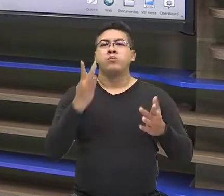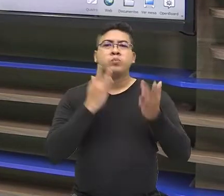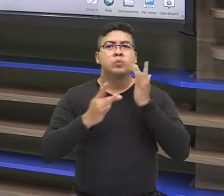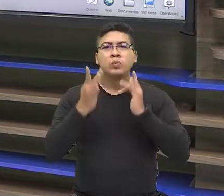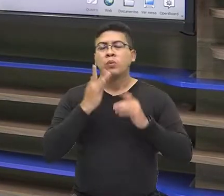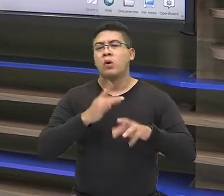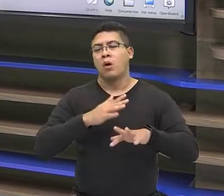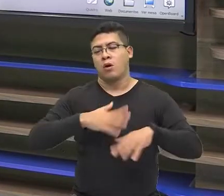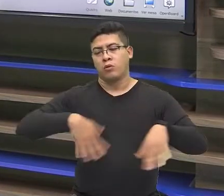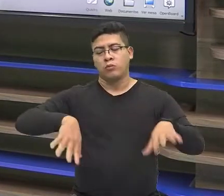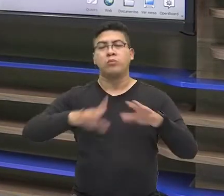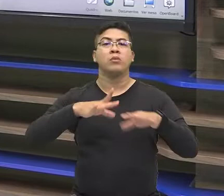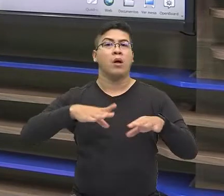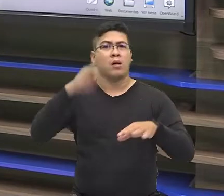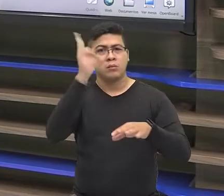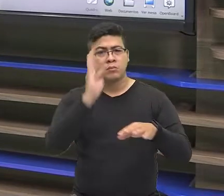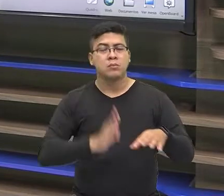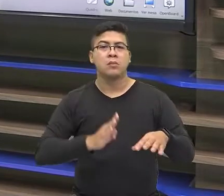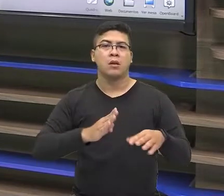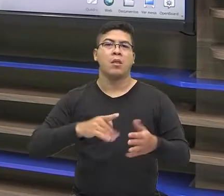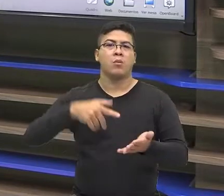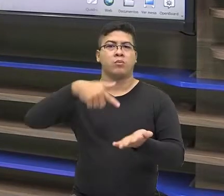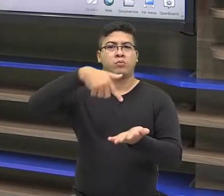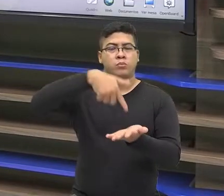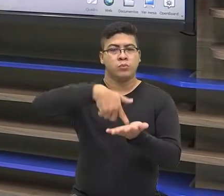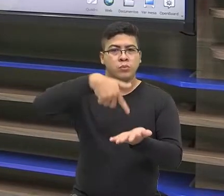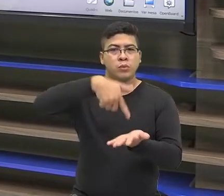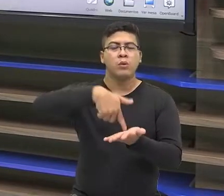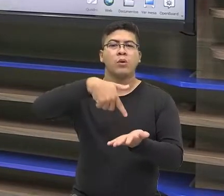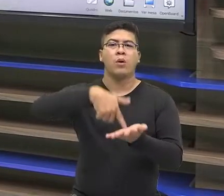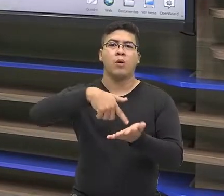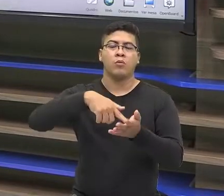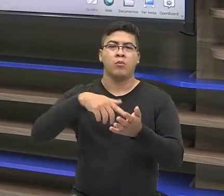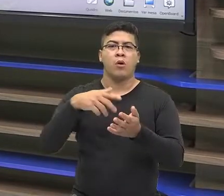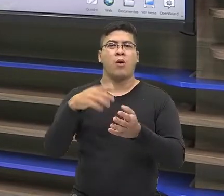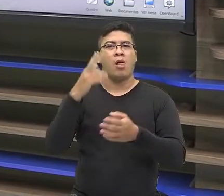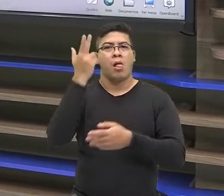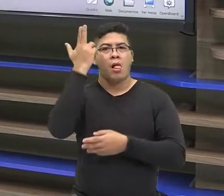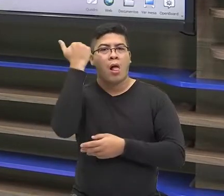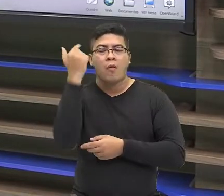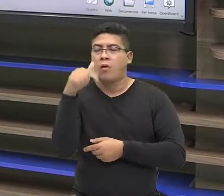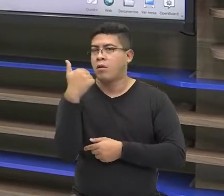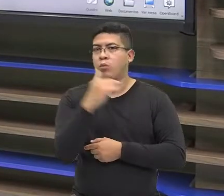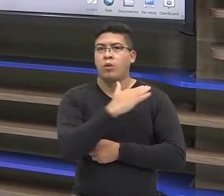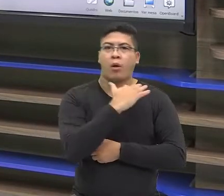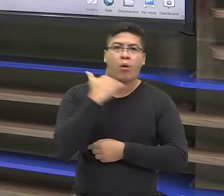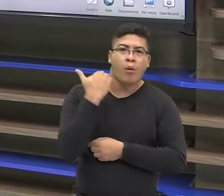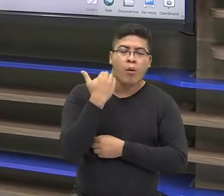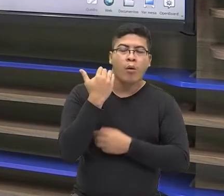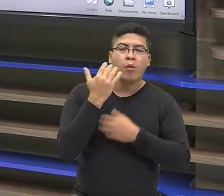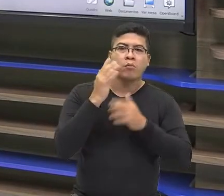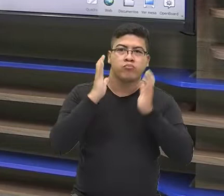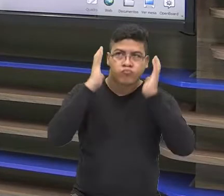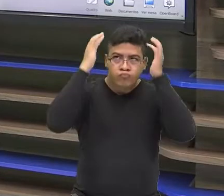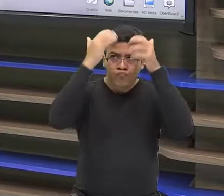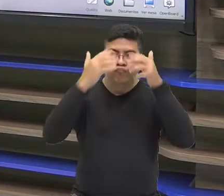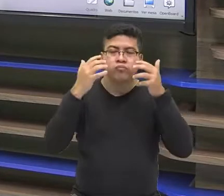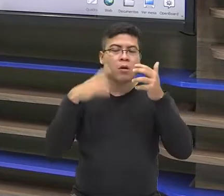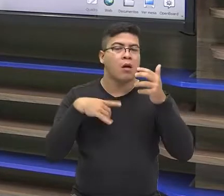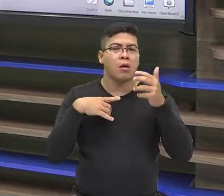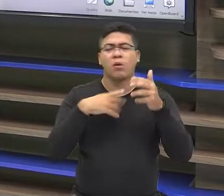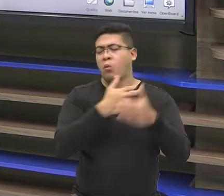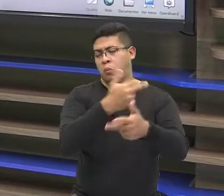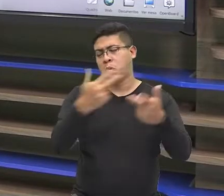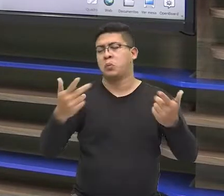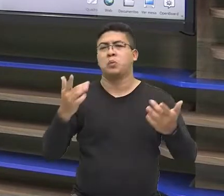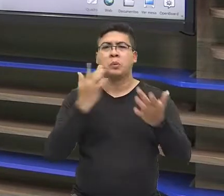personagens da cultura brasileira, Saci Pererê, Mula Sem Cabeça e diversos outros elementos da nossa cultura.